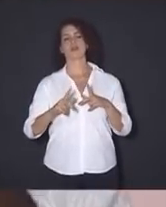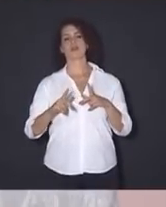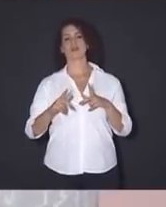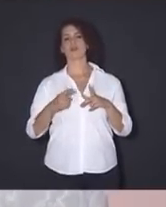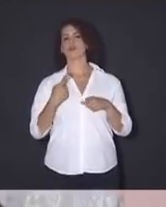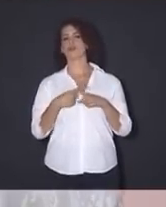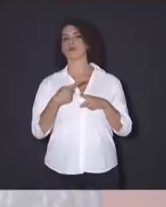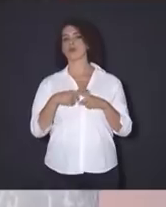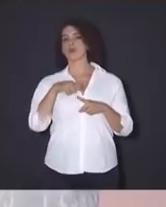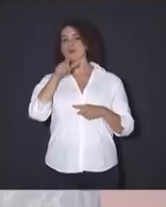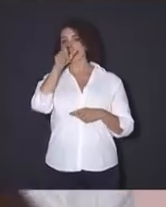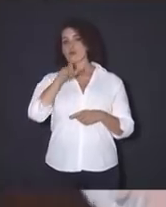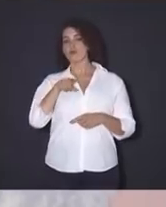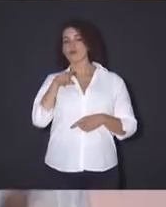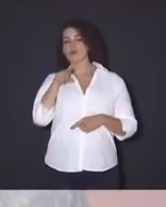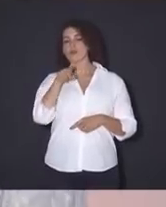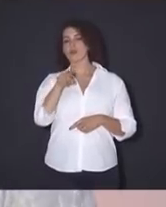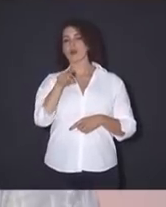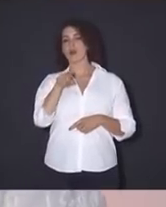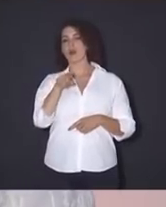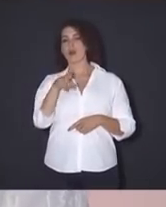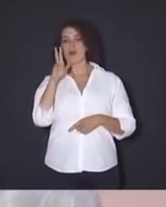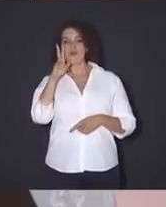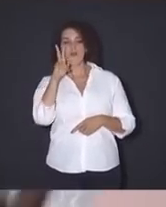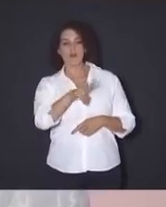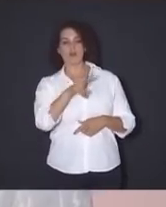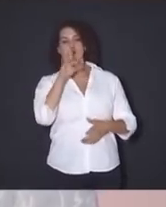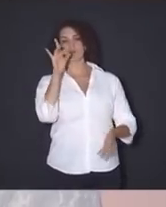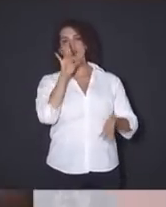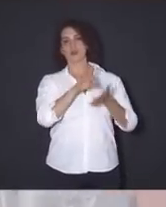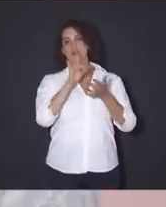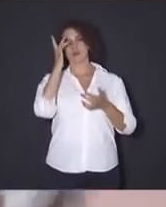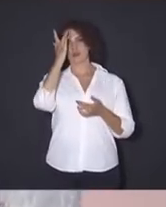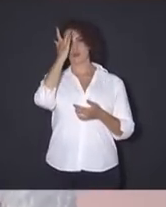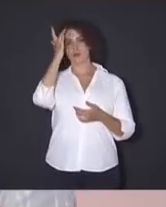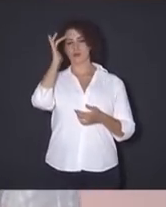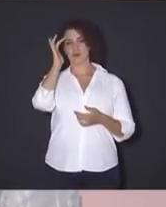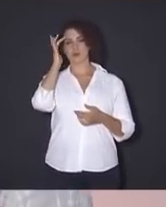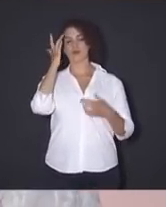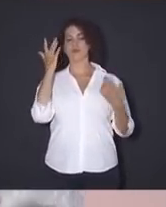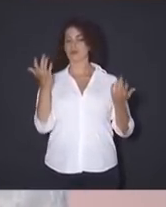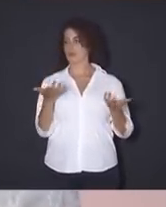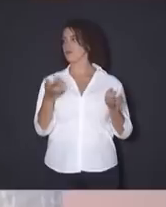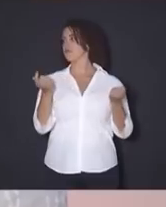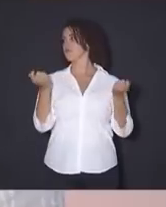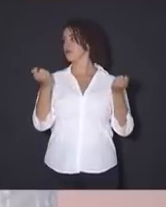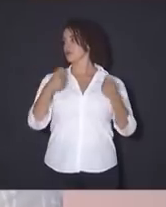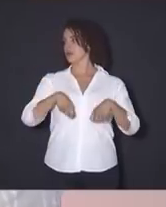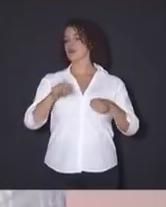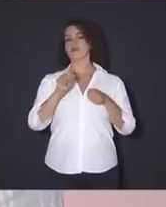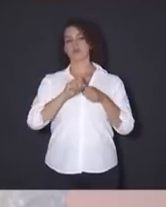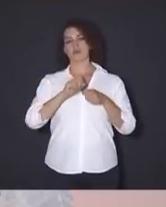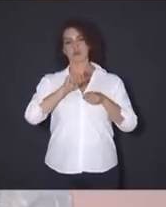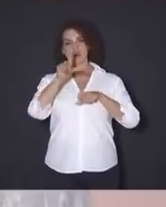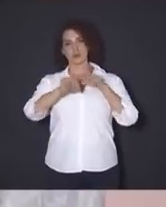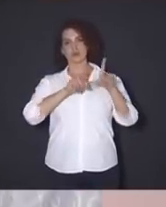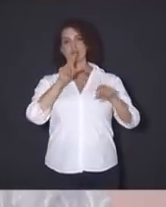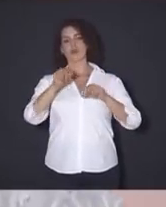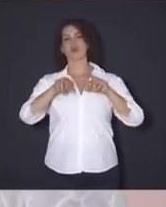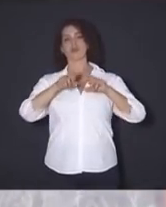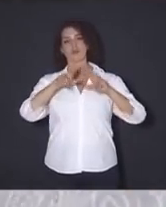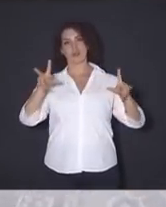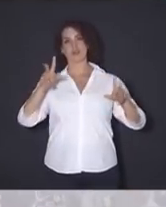se importar com o outro então que muda a vida das pessoas gente e é possível minha gente fazer outras escolhas políticas